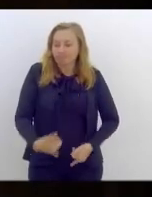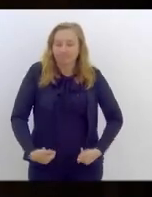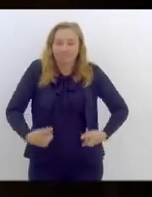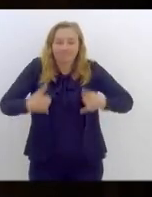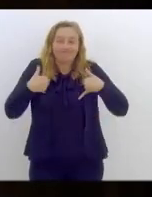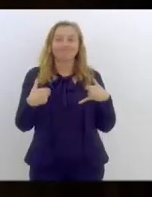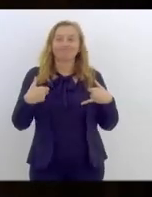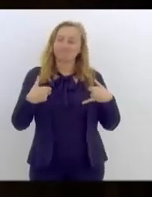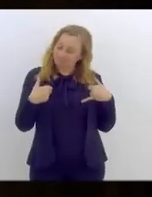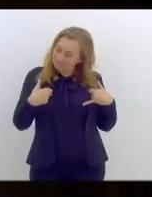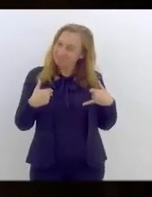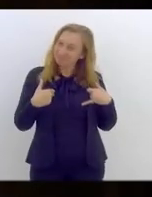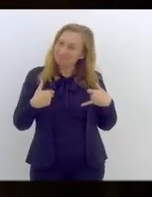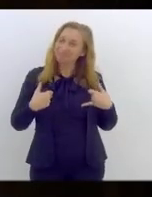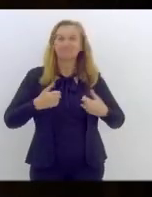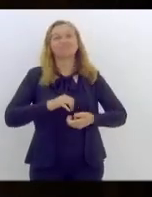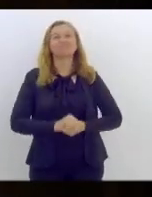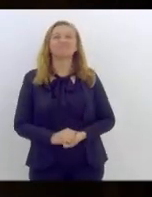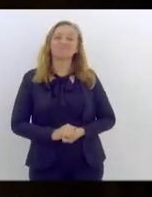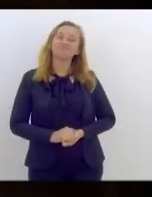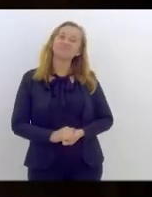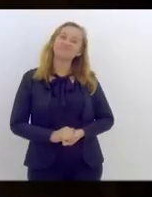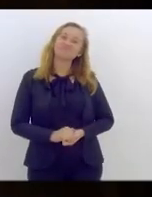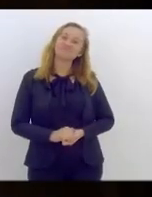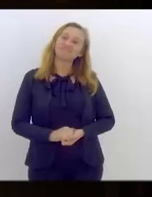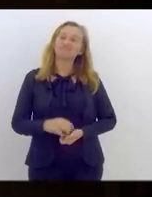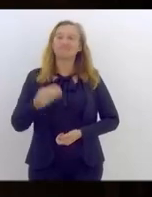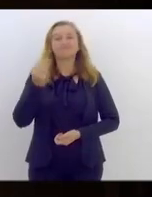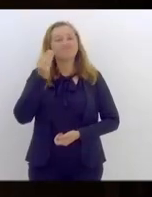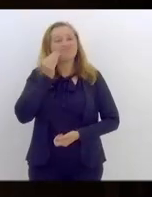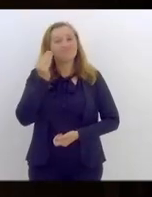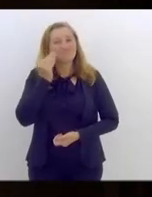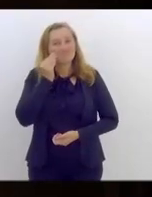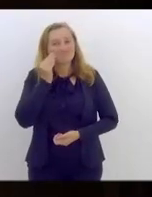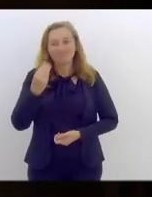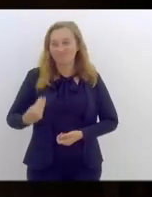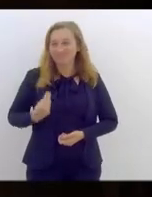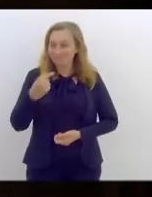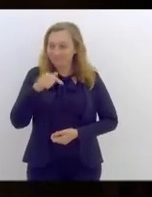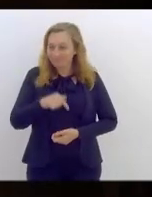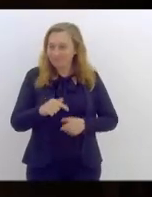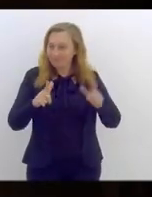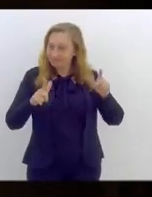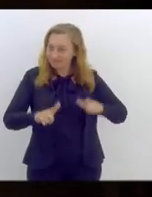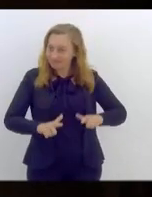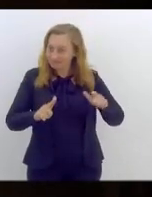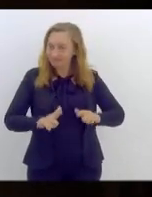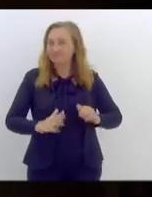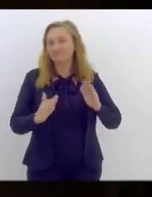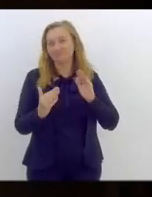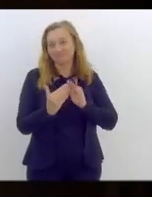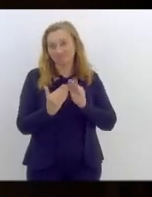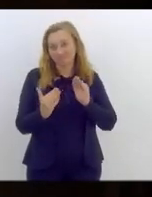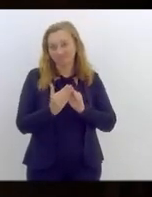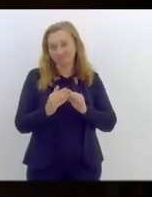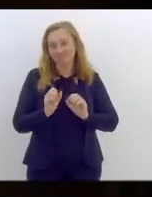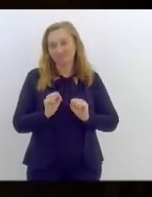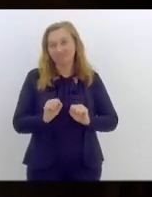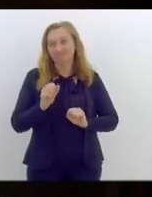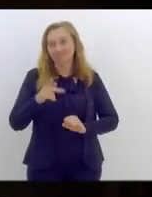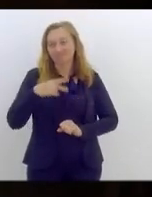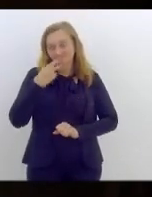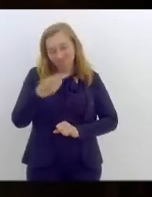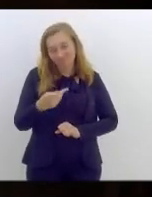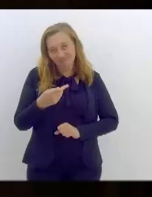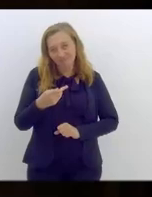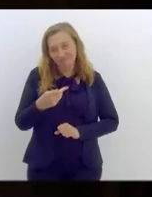honrada e muito agradecida à Mônica por estar aqui nesse espaço, nessa casa, poder falar